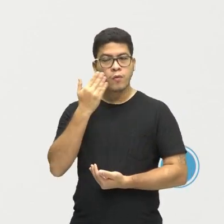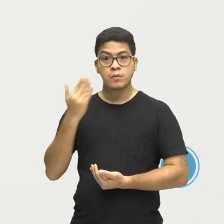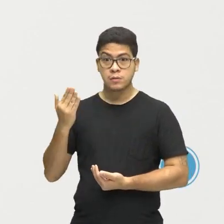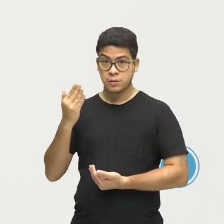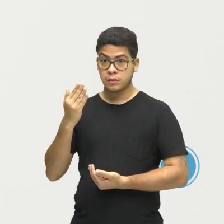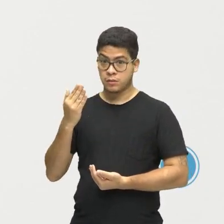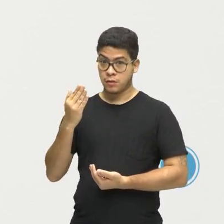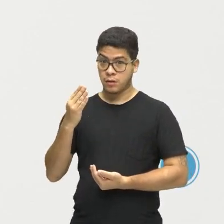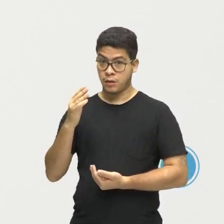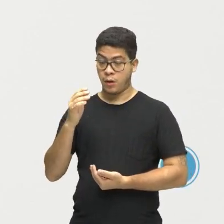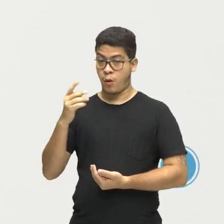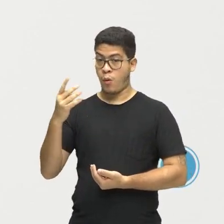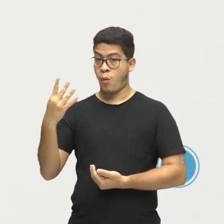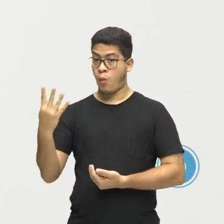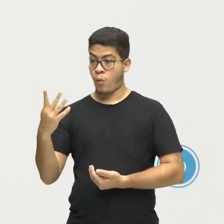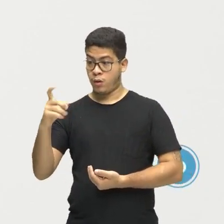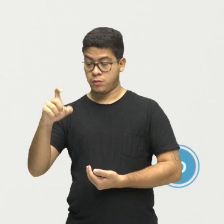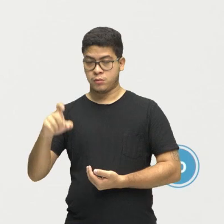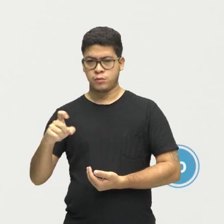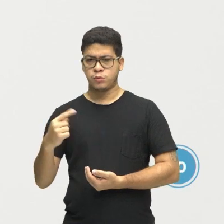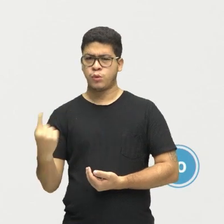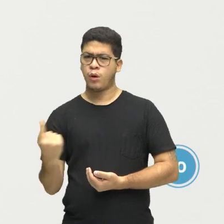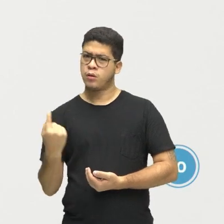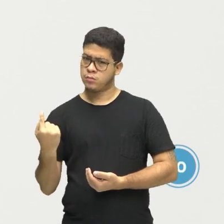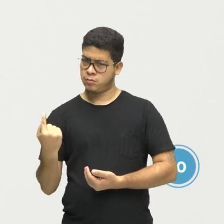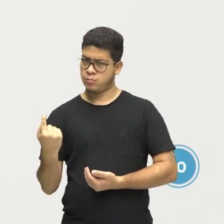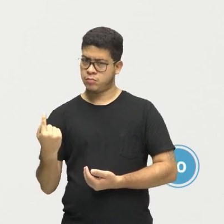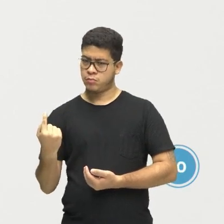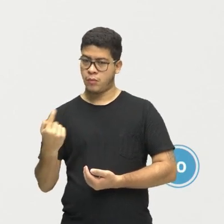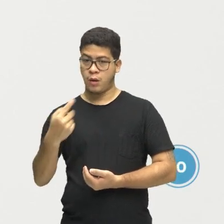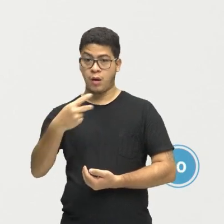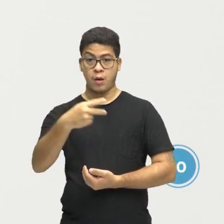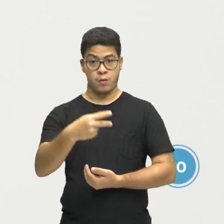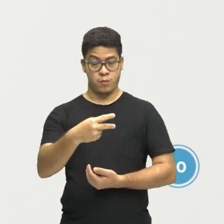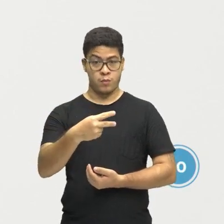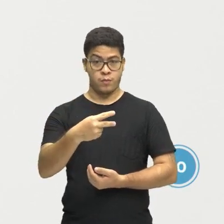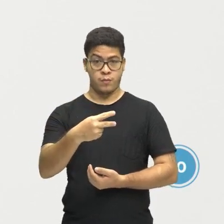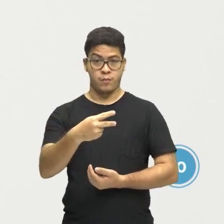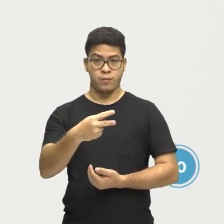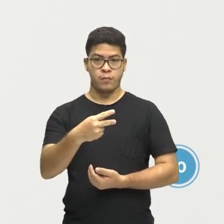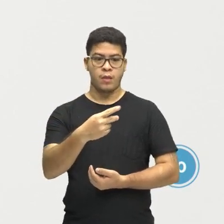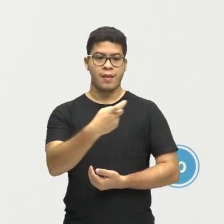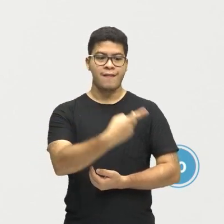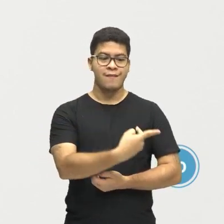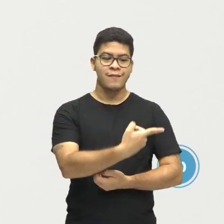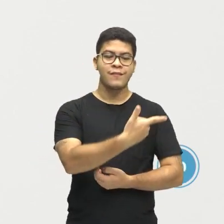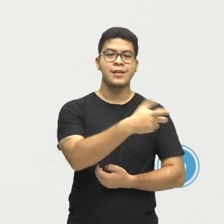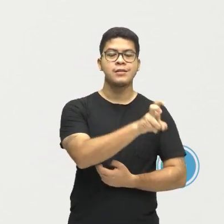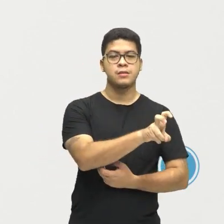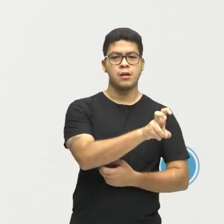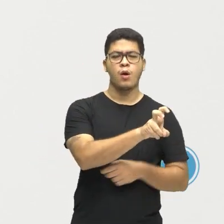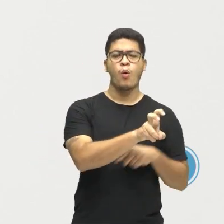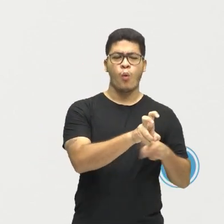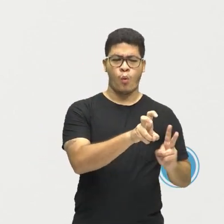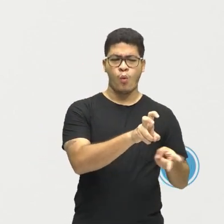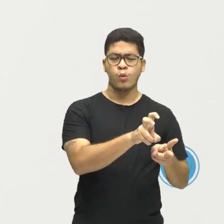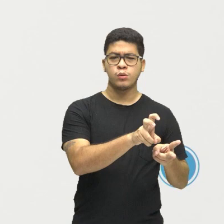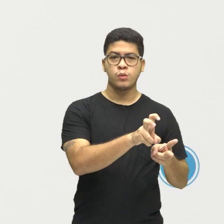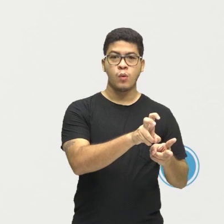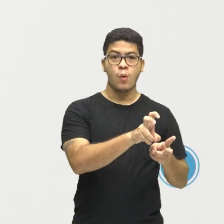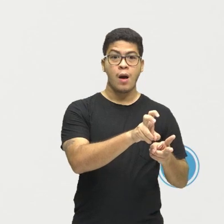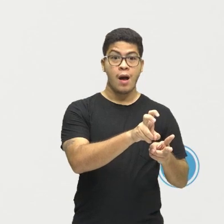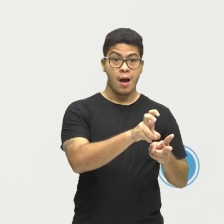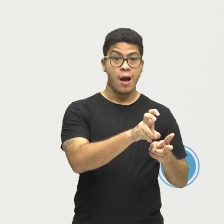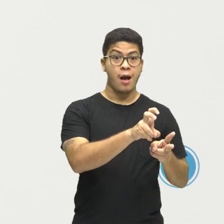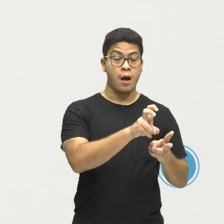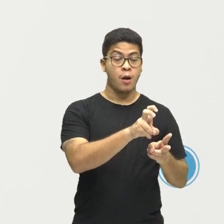o 4x aqui sozinho no primeiro membro, tá? Igual. O 25, como ele já está no segundo membro, eu só repito.